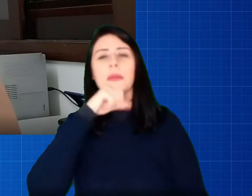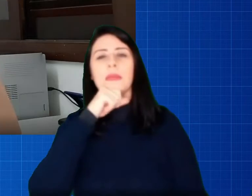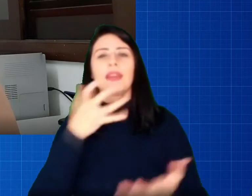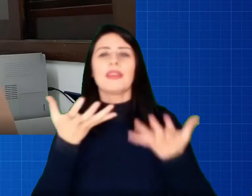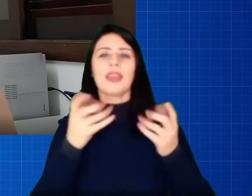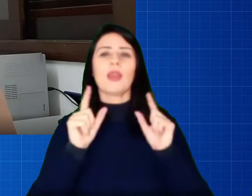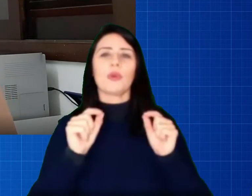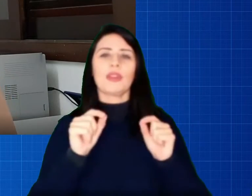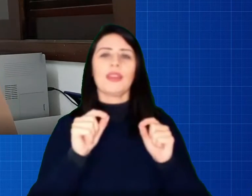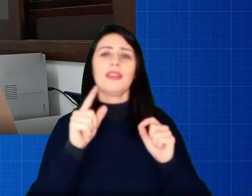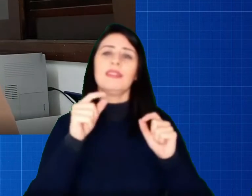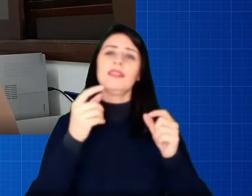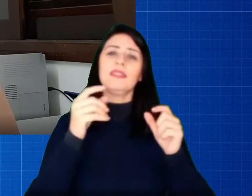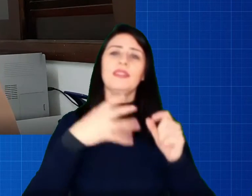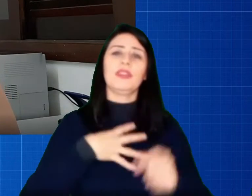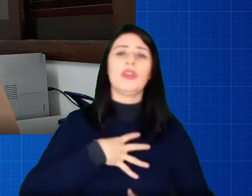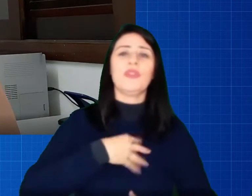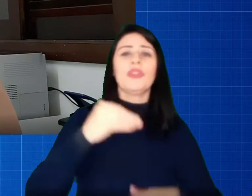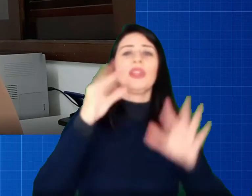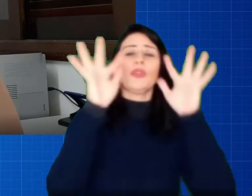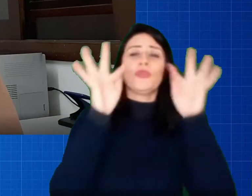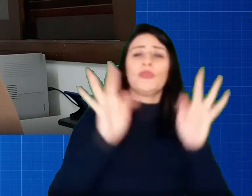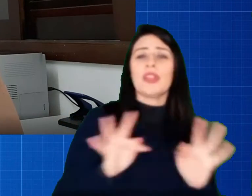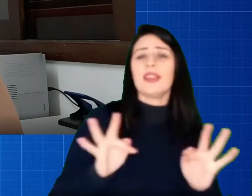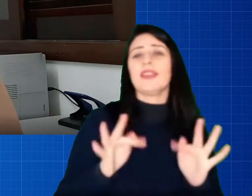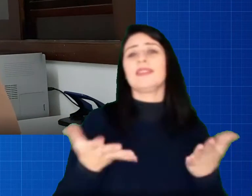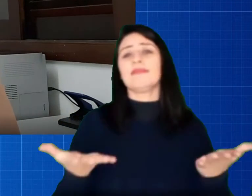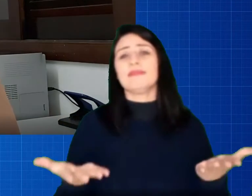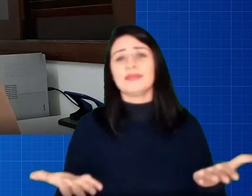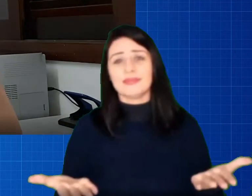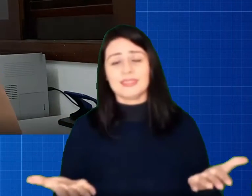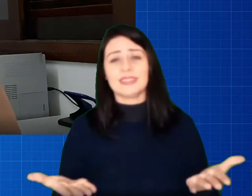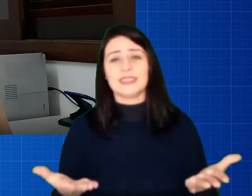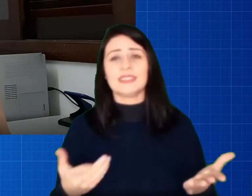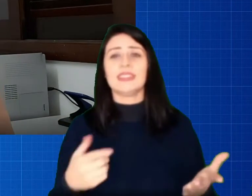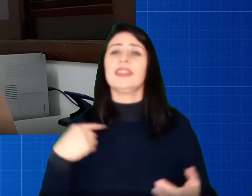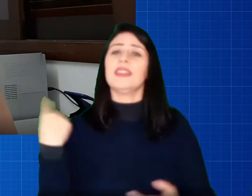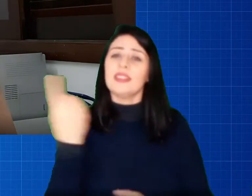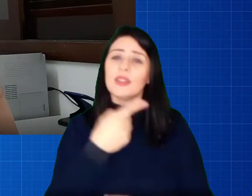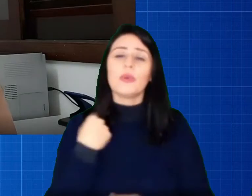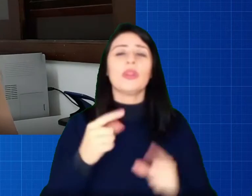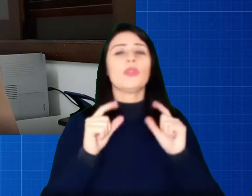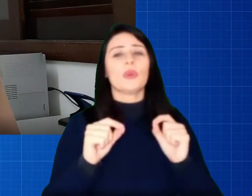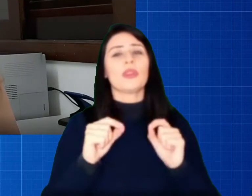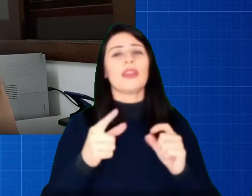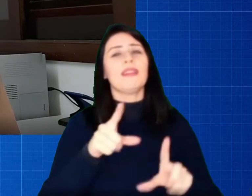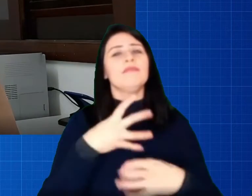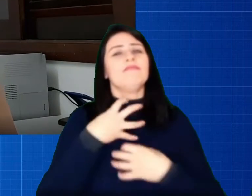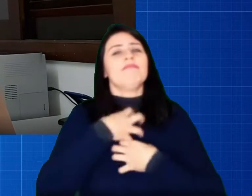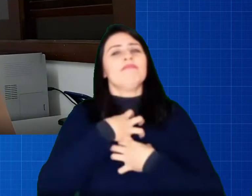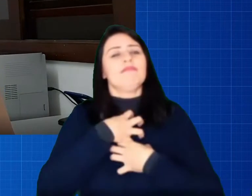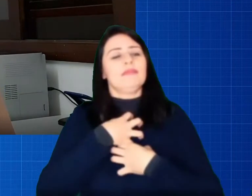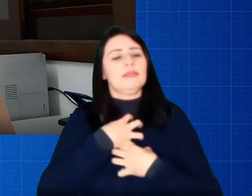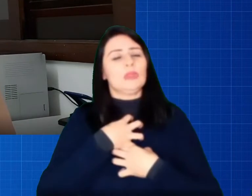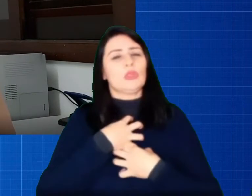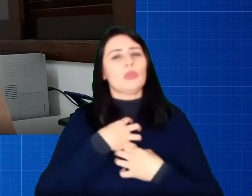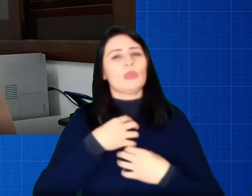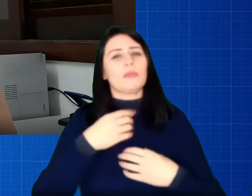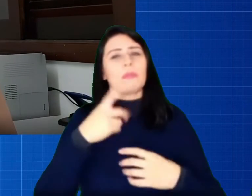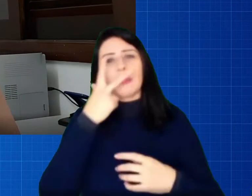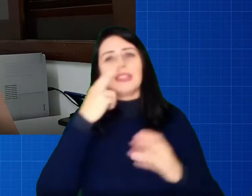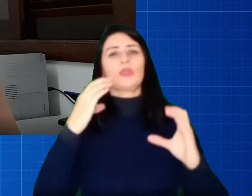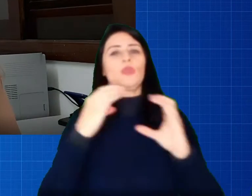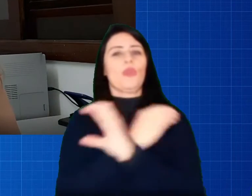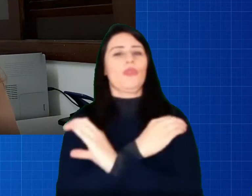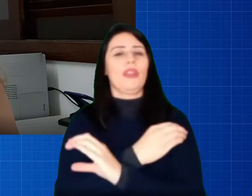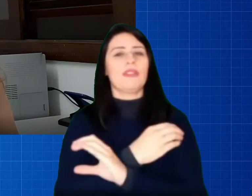Eu acredito que grande parte dos pais, não todos, querem os filhos felizes. A gente sonha que os nossos filhos sejam felizes.